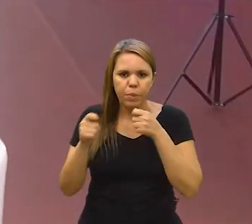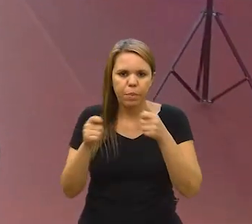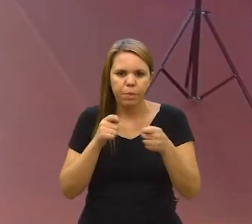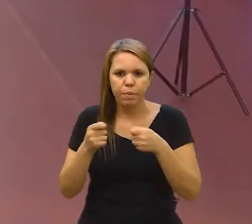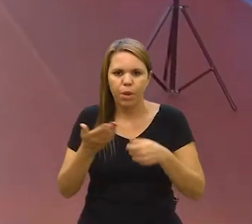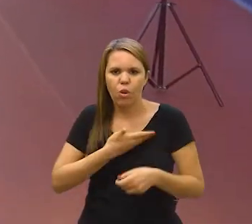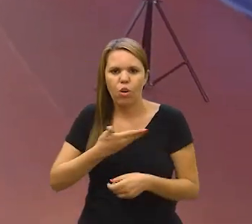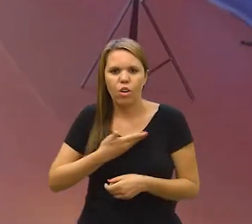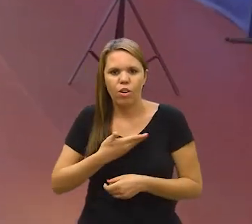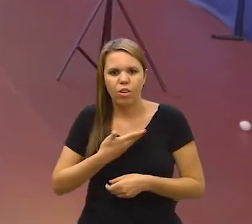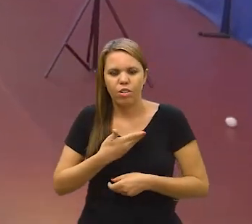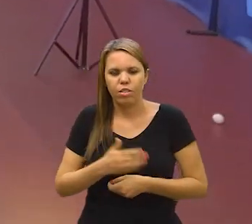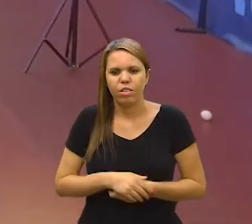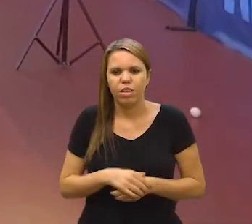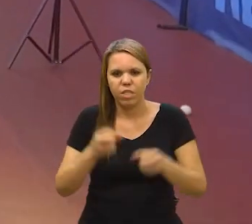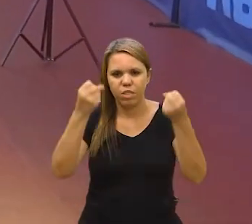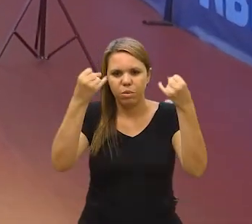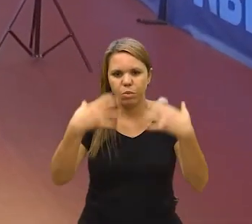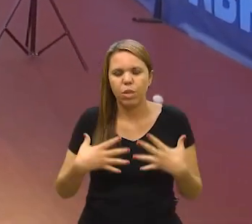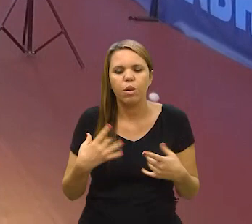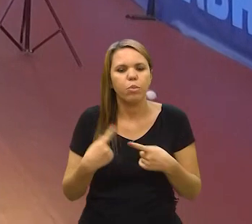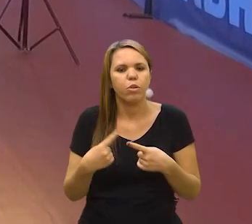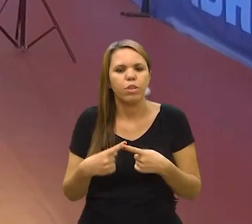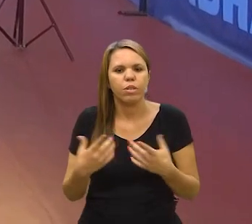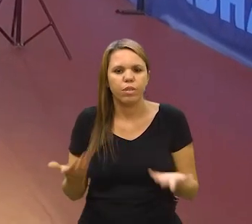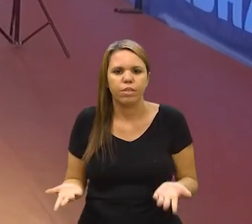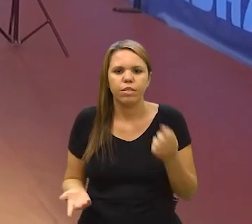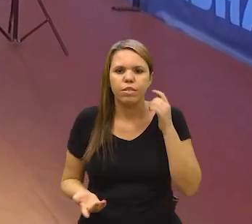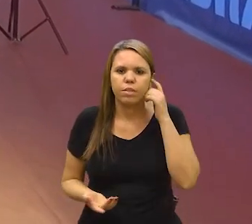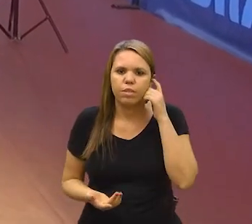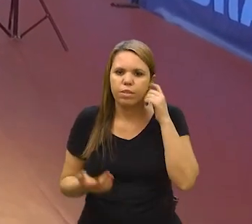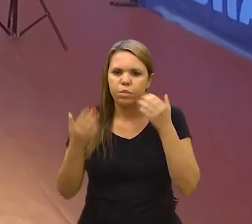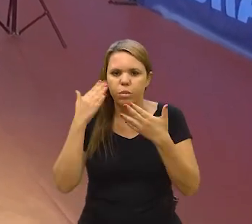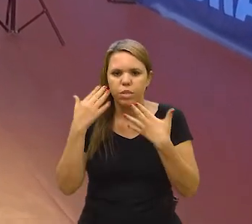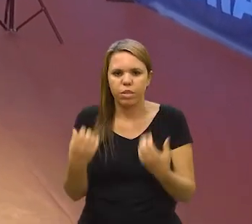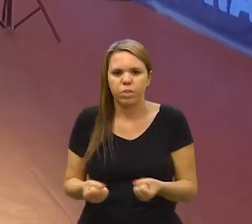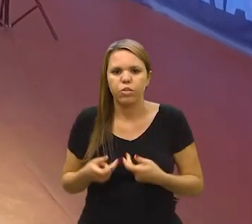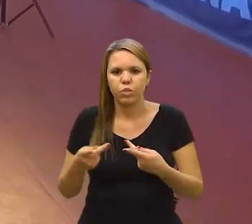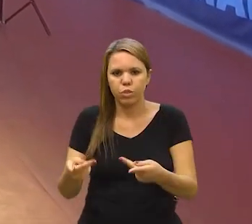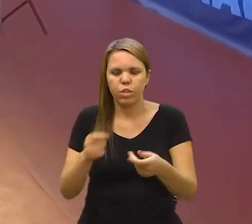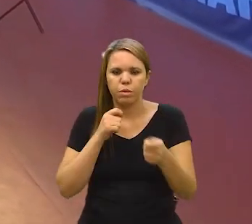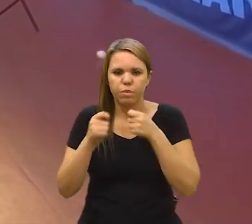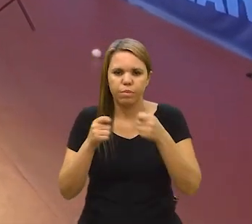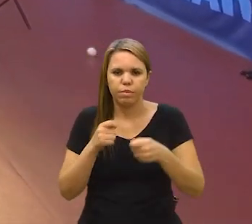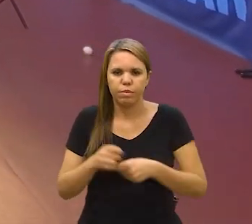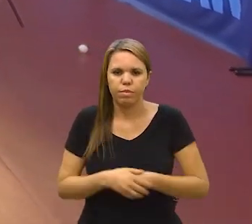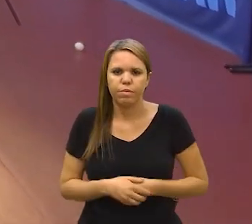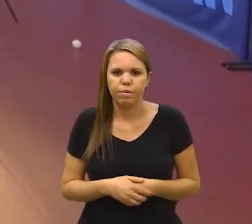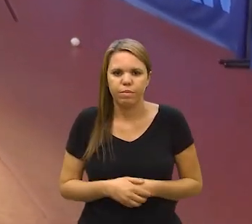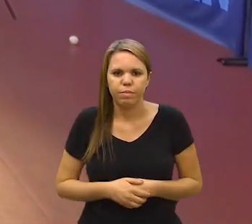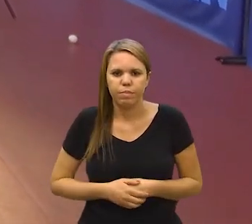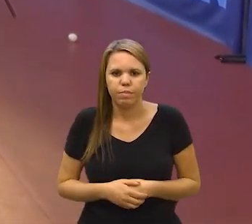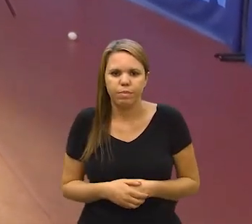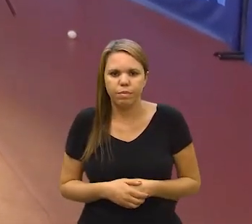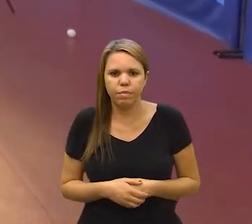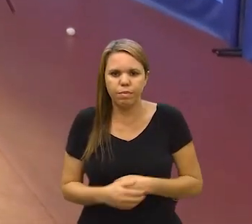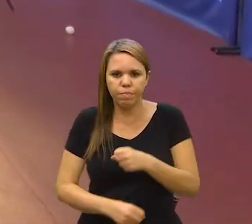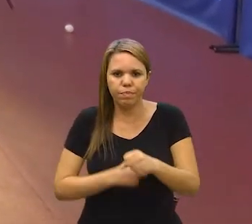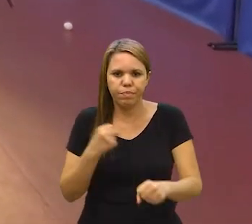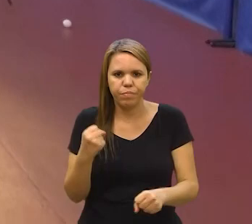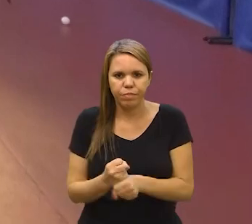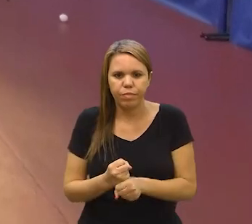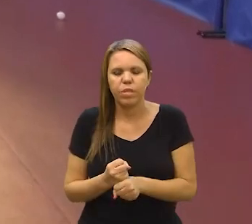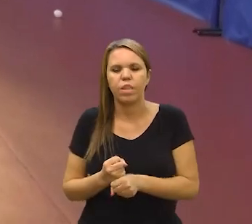Meu colega, e já já eu vou explicar o porquê, muito obrigado por ter aceito o convite para essa entrevista. E ano de